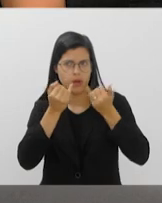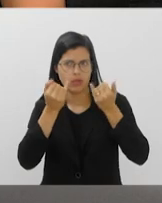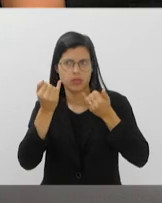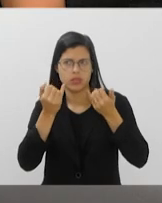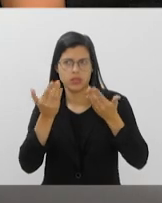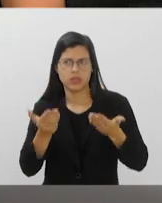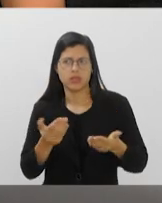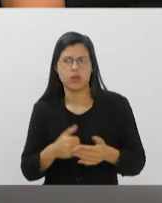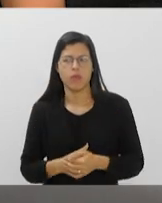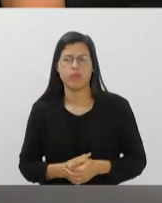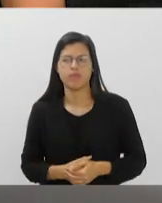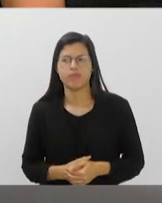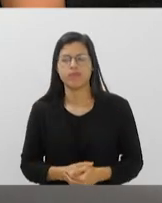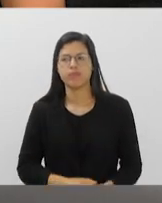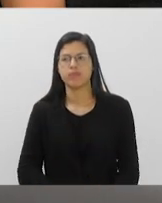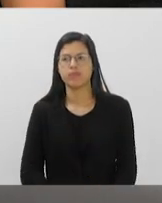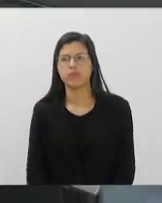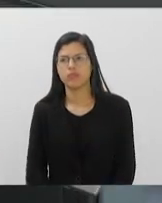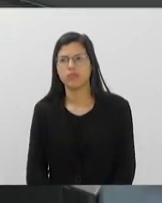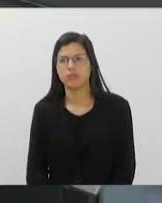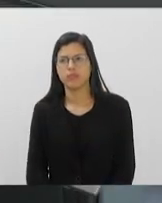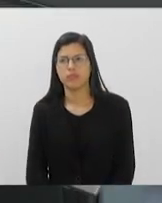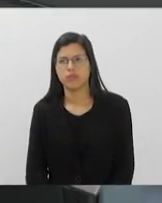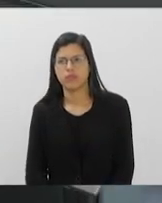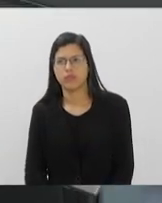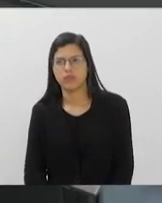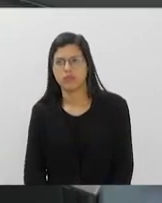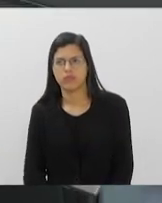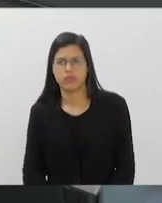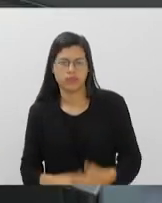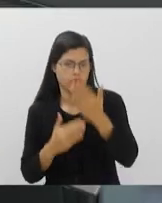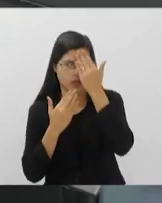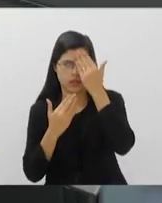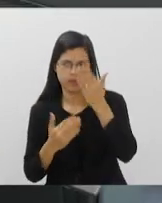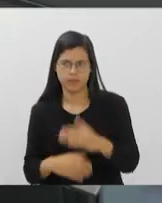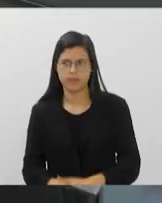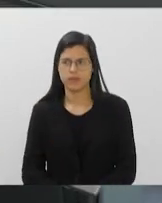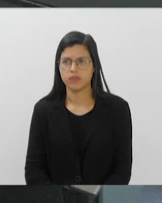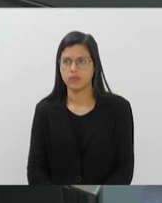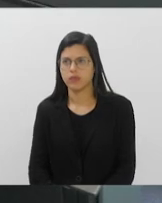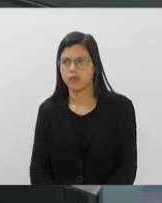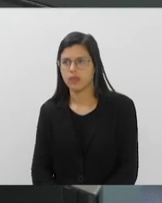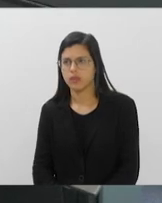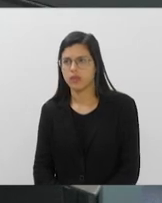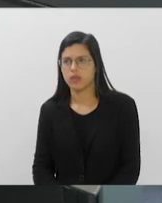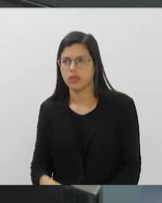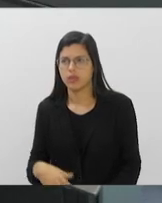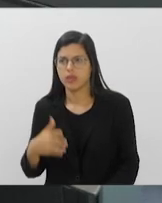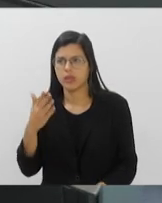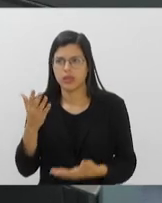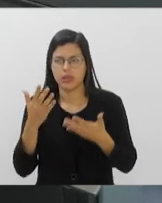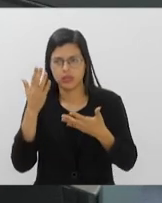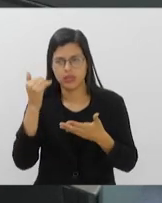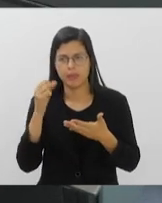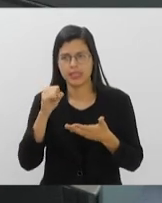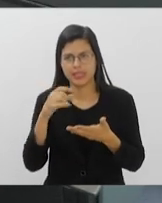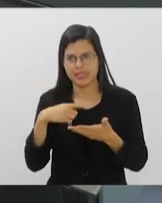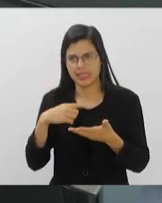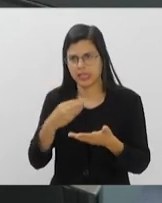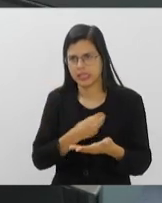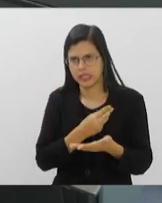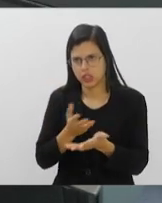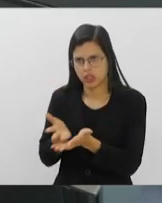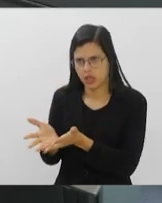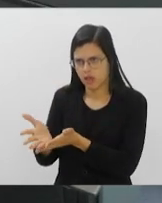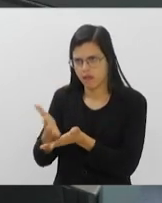enxergam a relevância disso tá obrigada viu só para a senhora quer saber se tem esse levantamento é isso